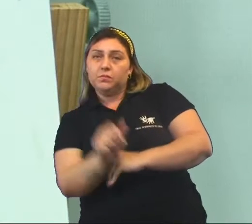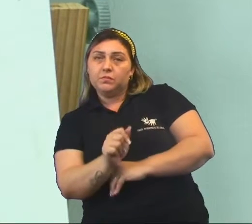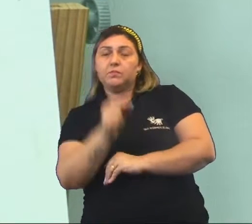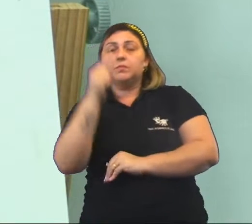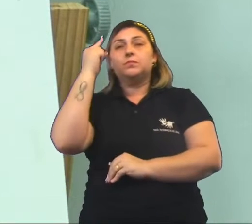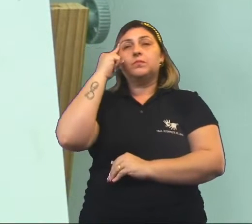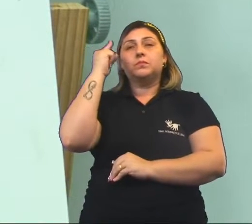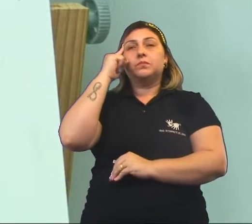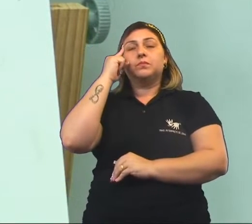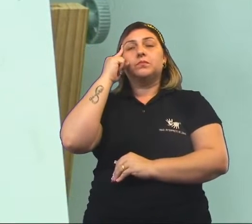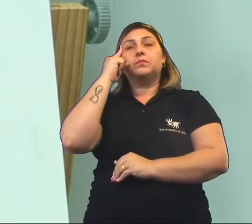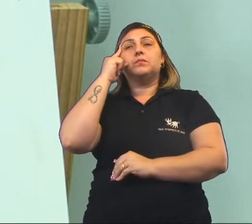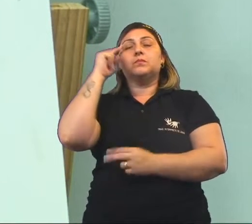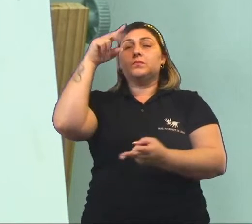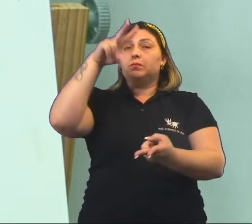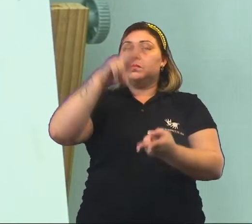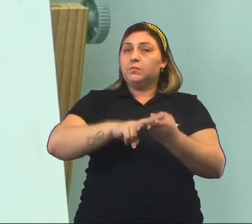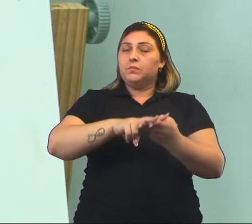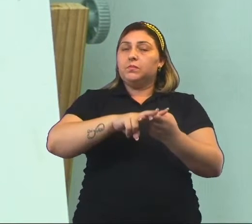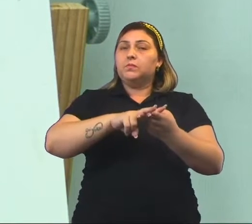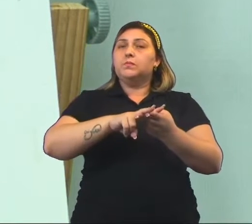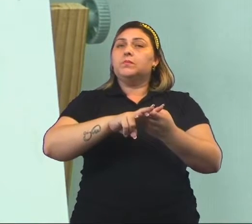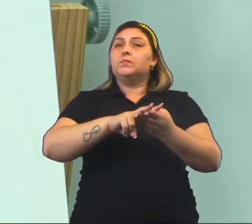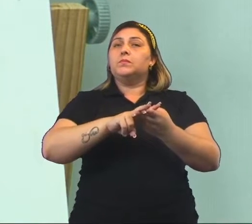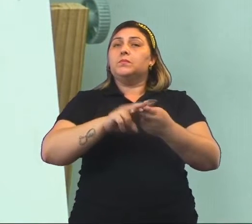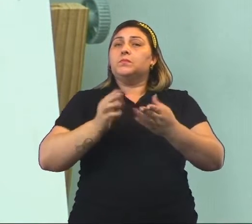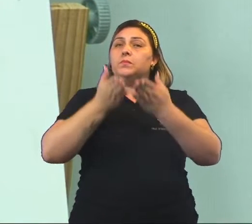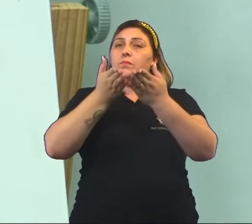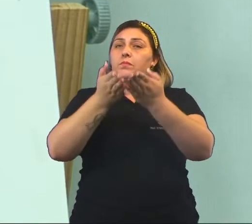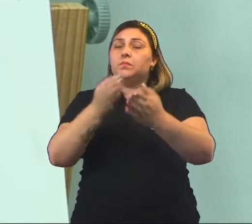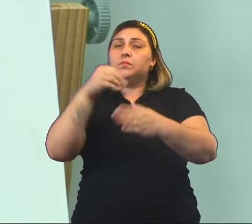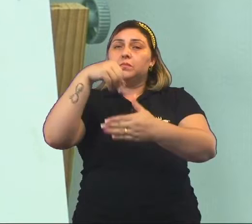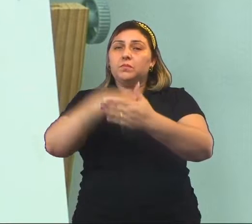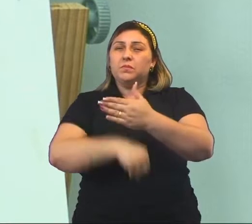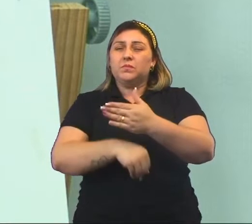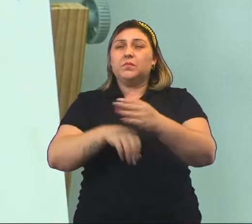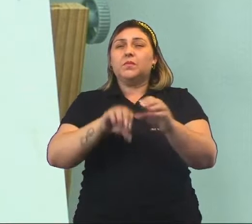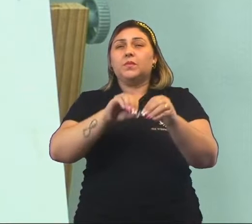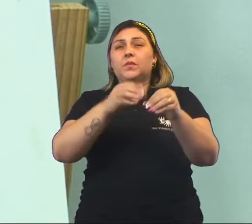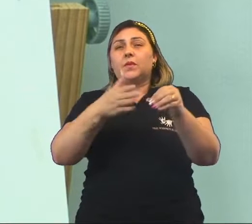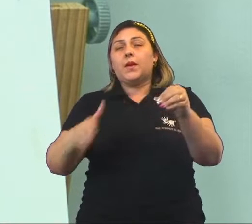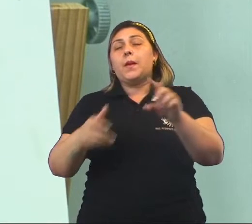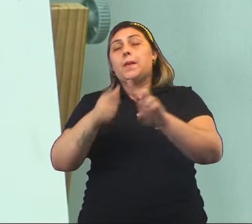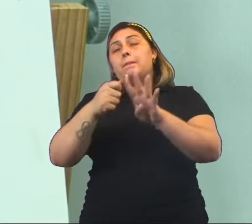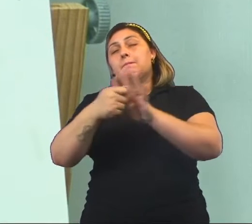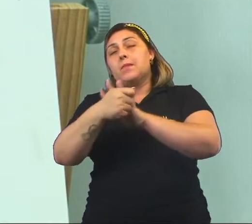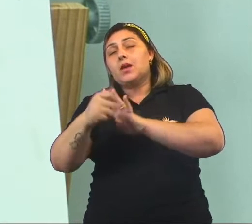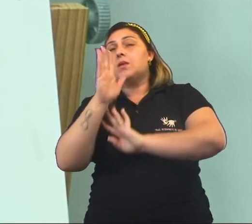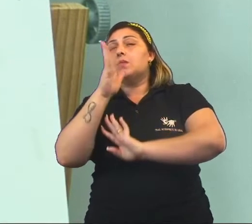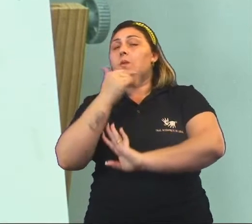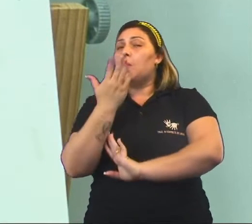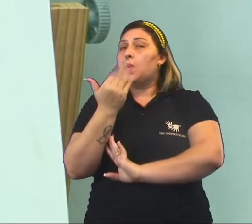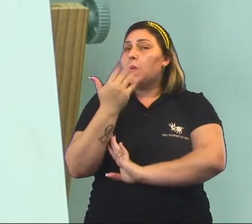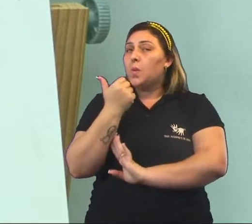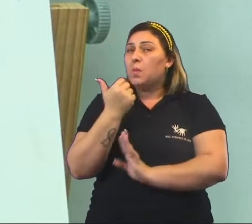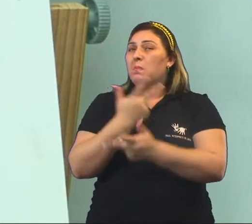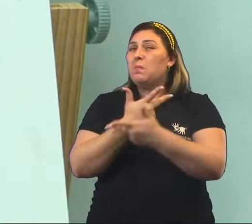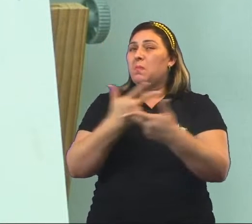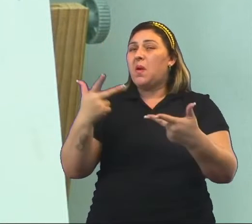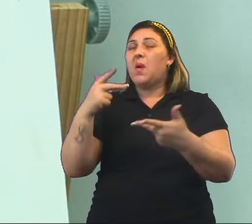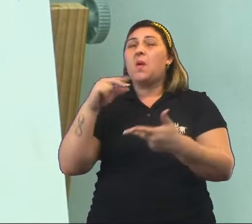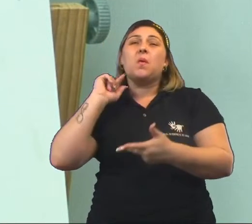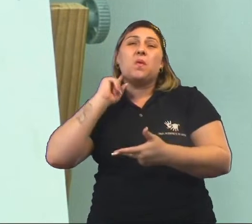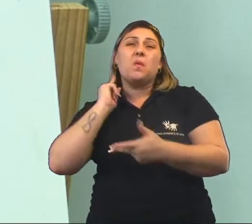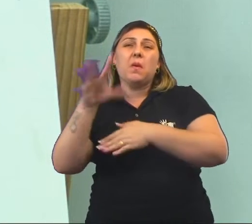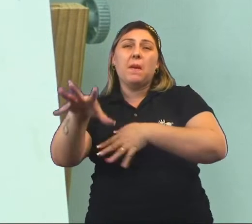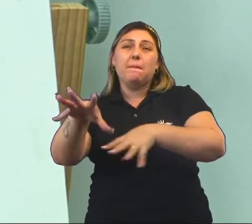escravos trancafiados e amontoados no porão de um navio, atravessando esse oceano durante meses, comendo coisas horríveis e